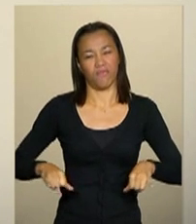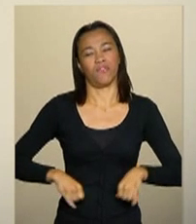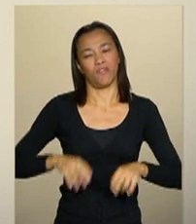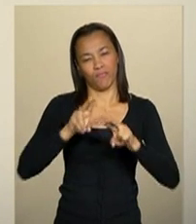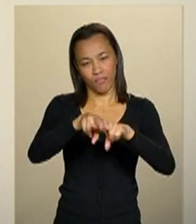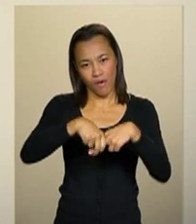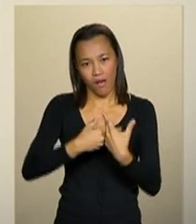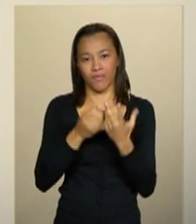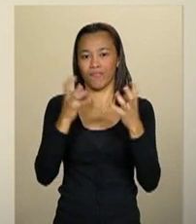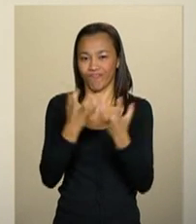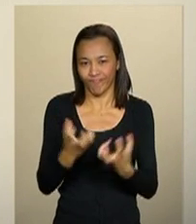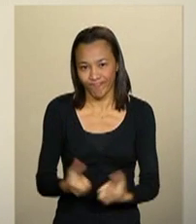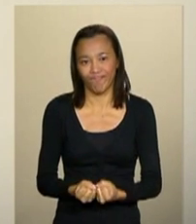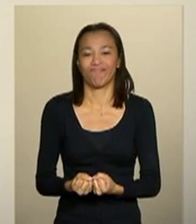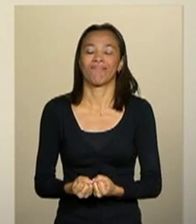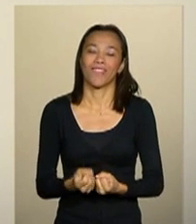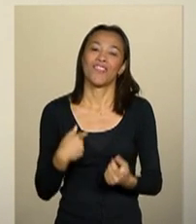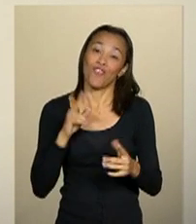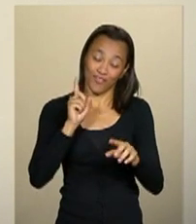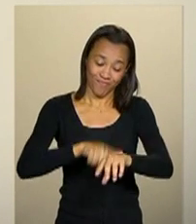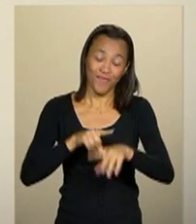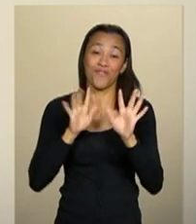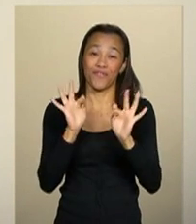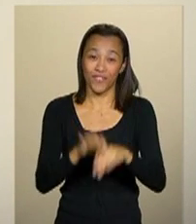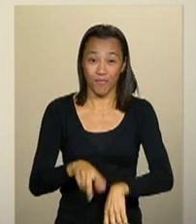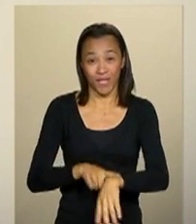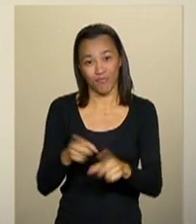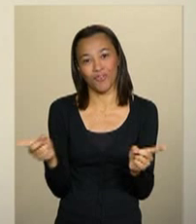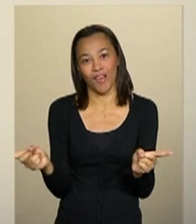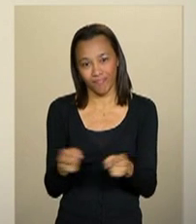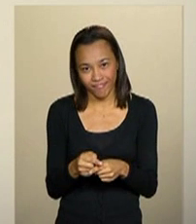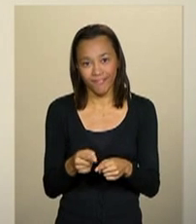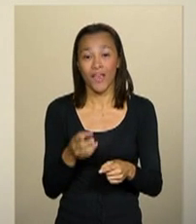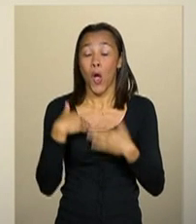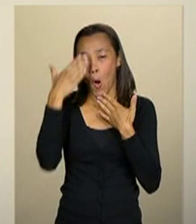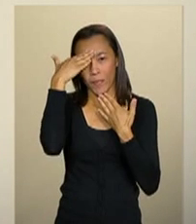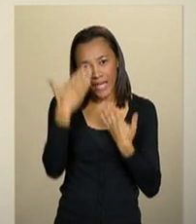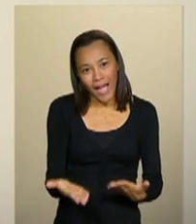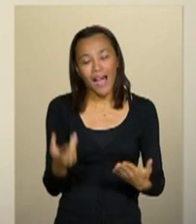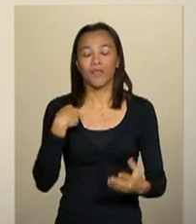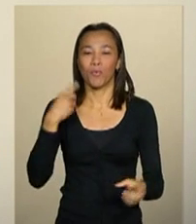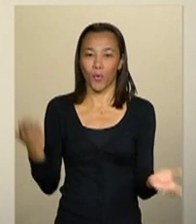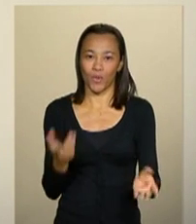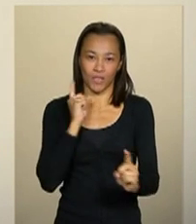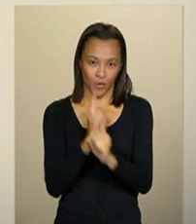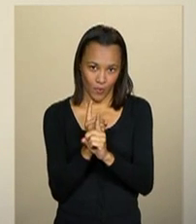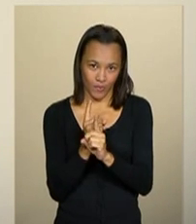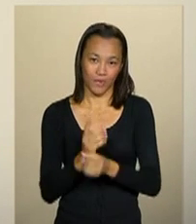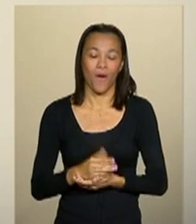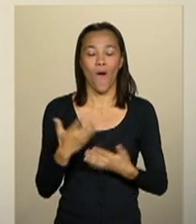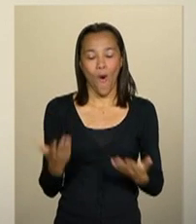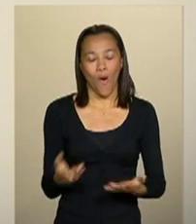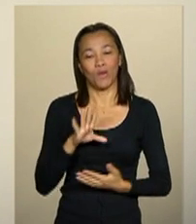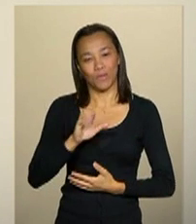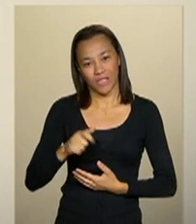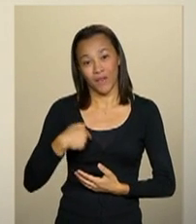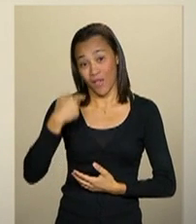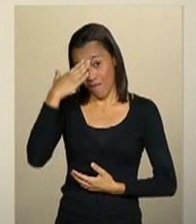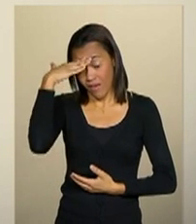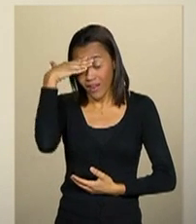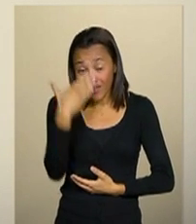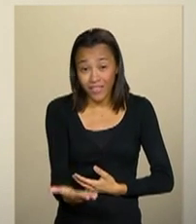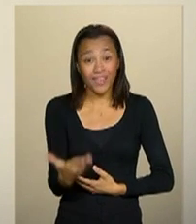muito com a seca presidenta nós temos que terminar o programa porque o nosso tempo chegou ao fim obrigado por mais esse café olha Luciano